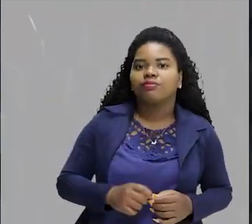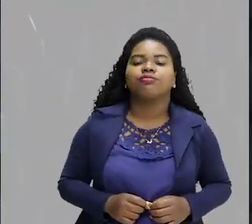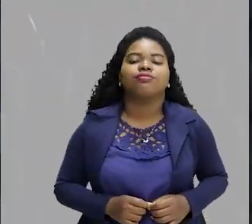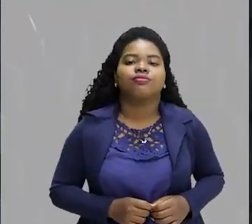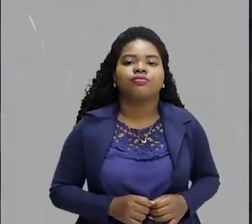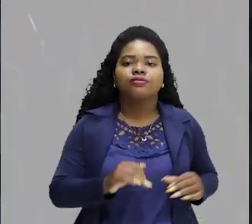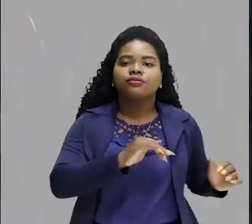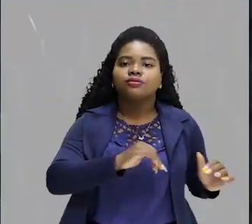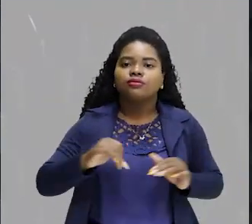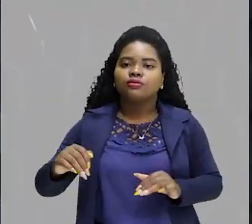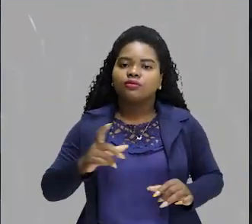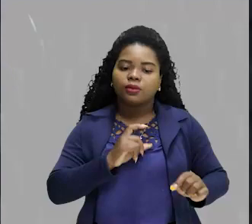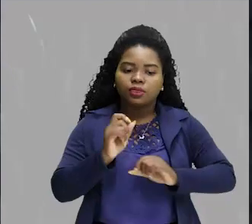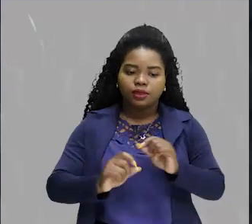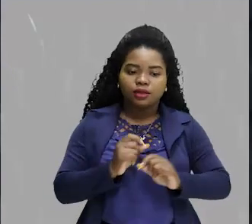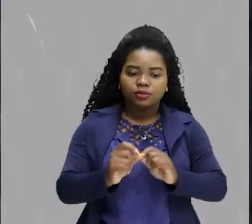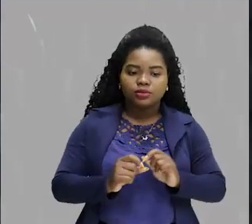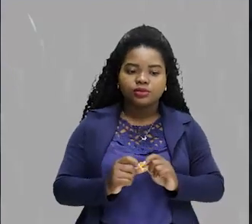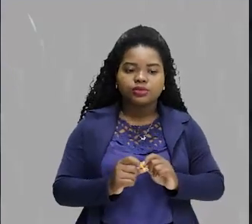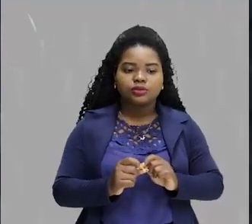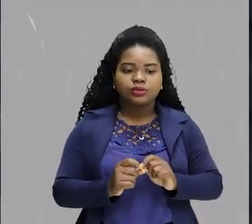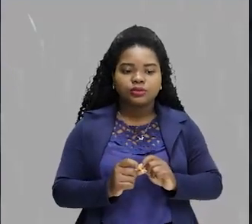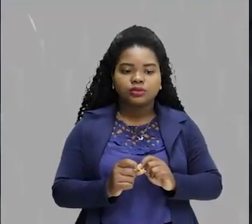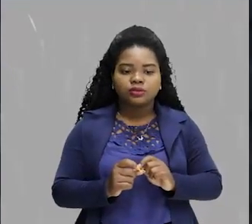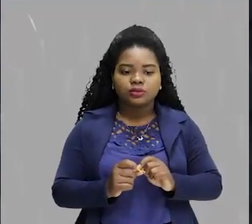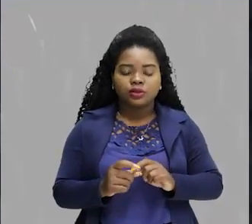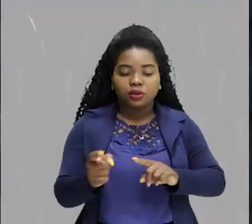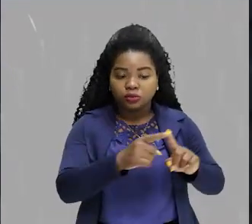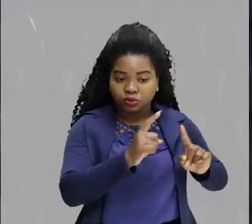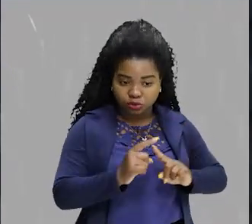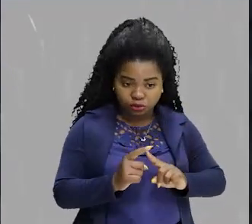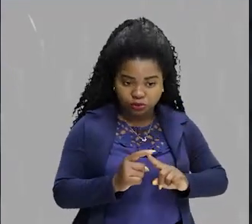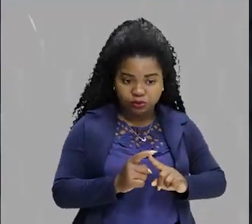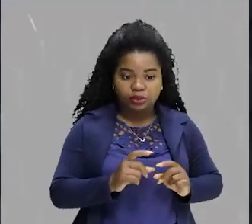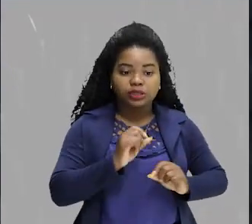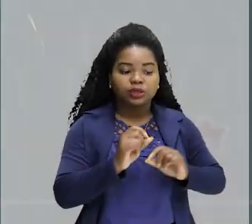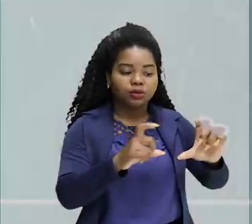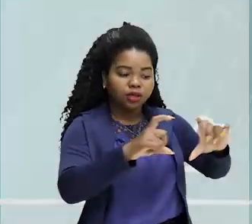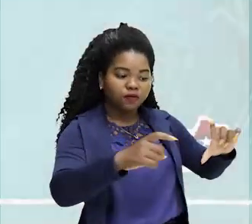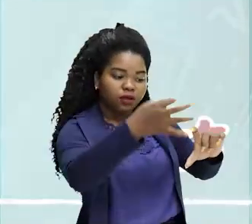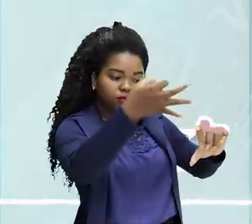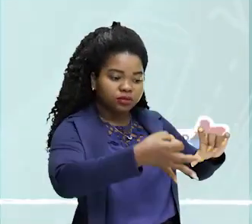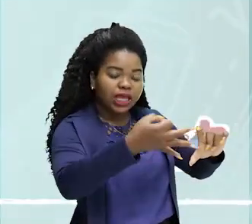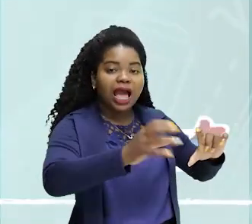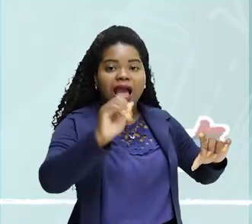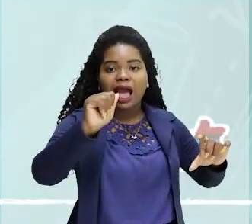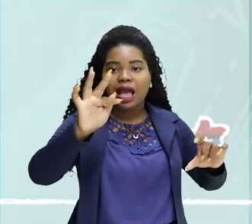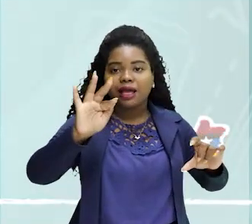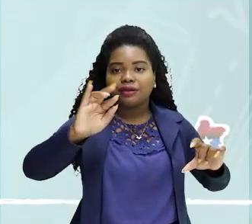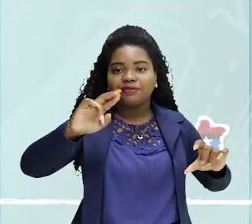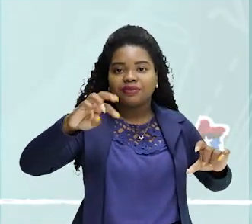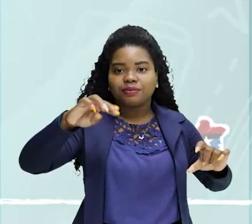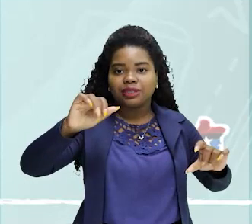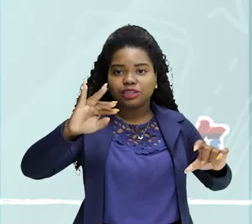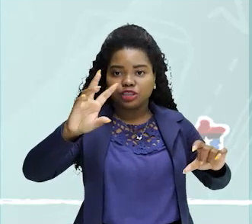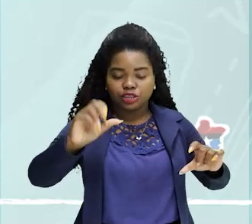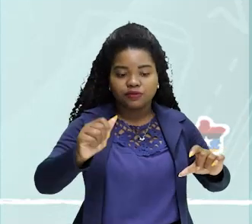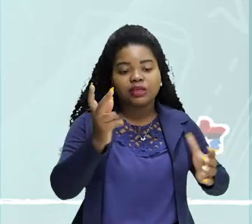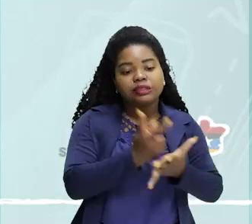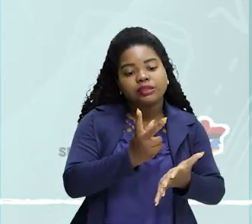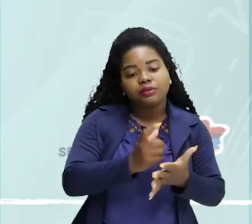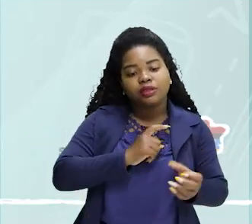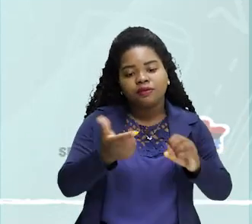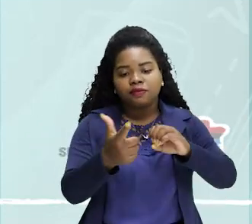falamos de formas, na forma afirmativa, que é a forma positiva, nós sempre vamos ter um verbo conjugado